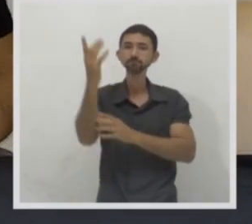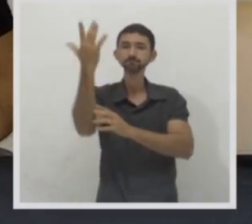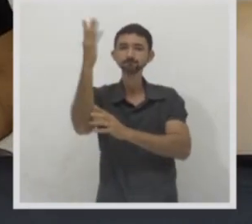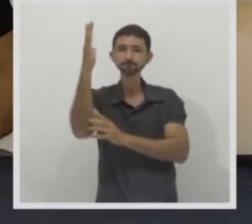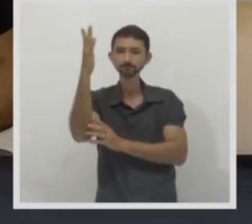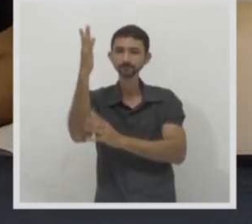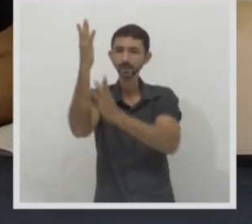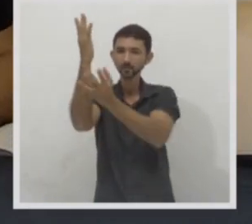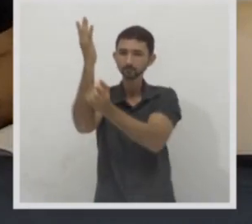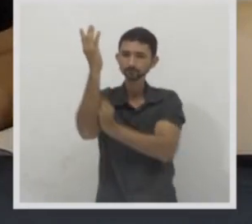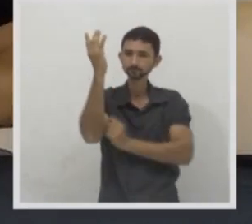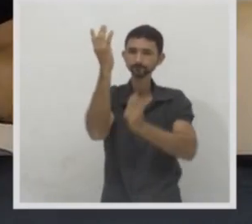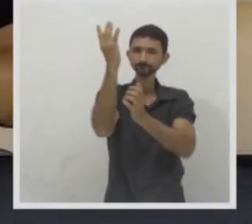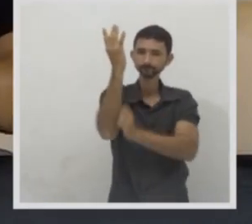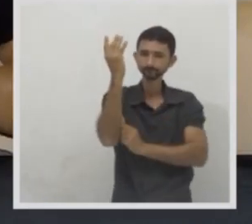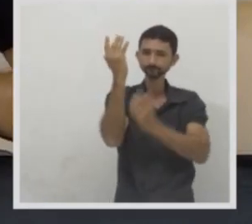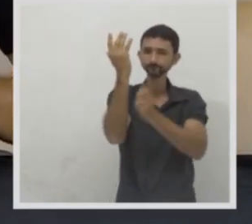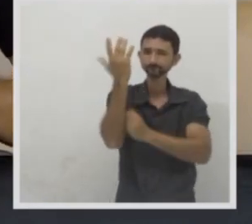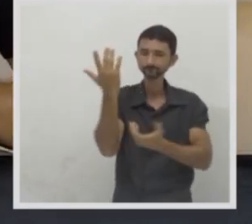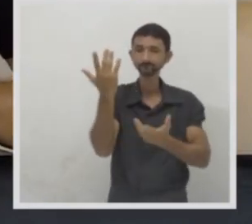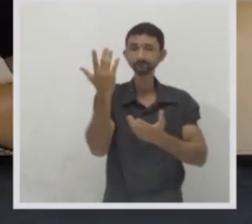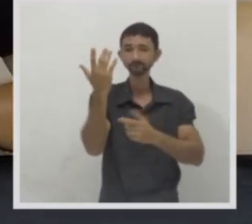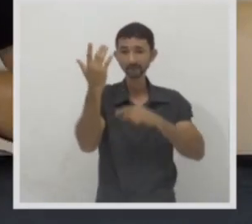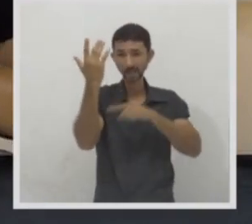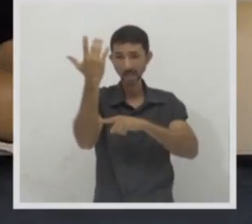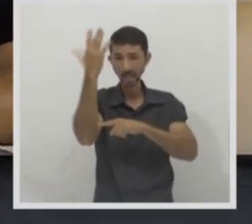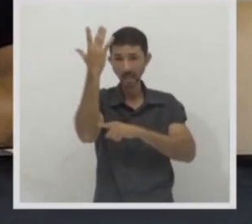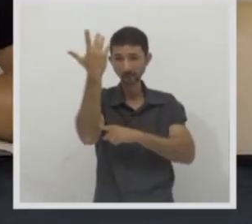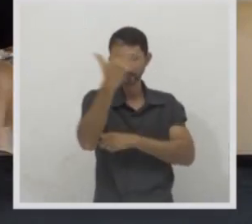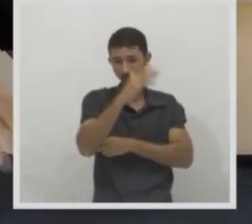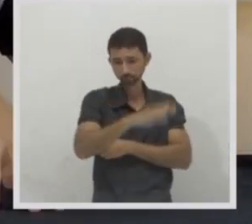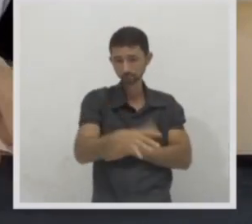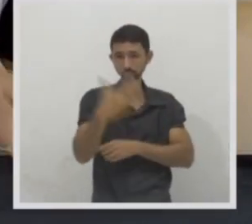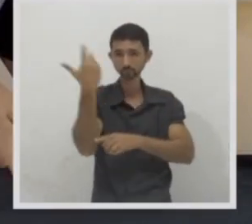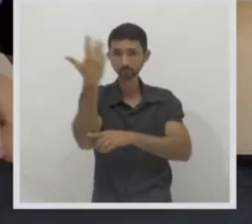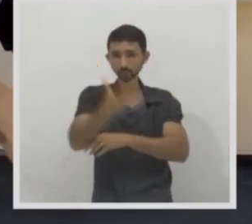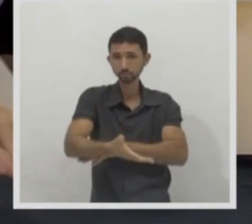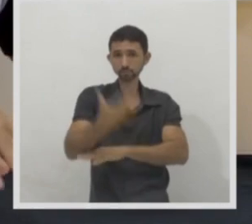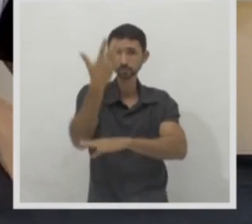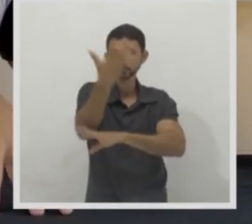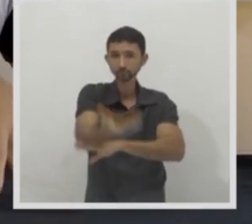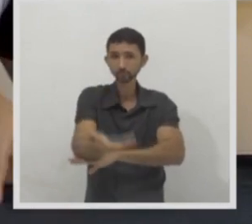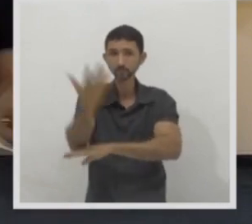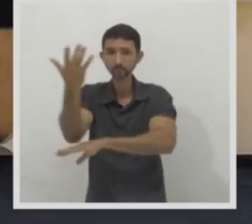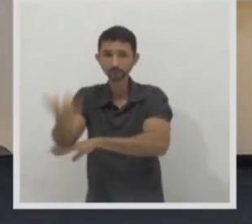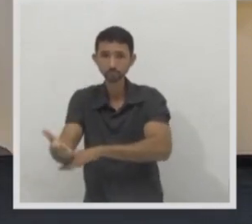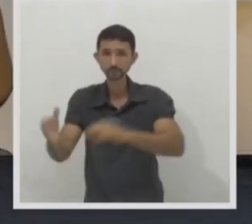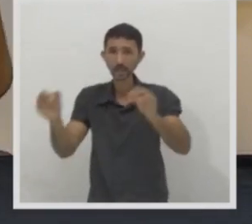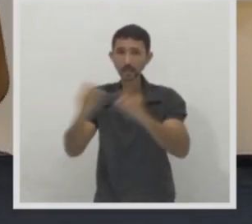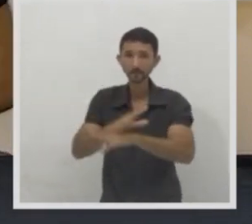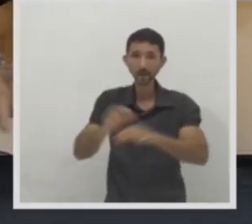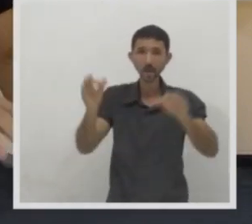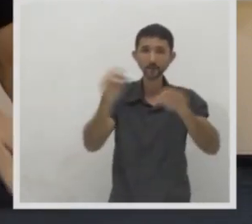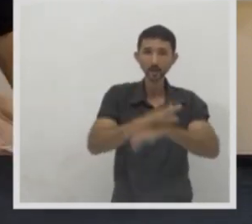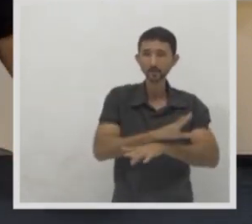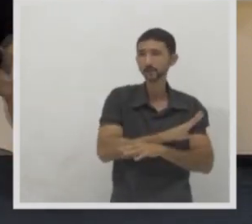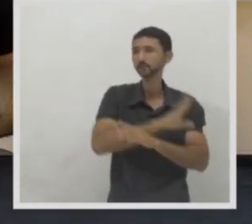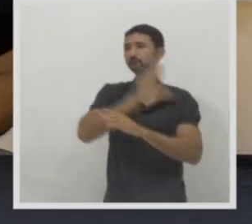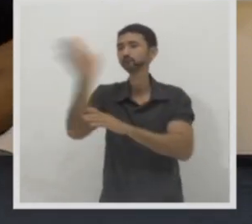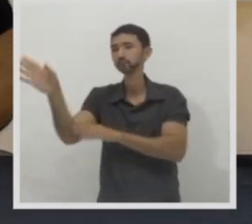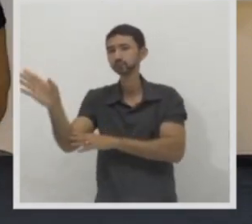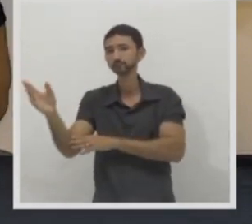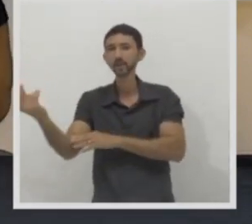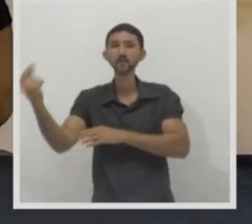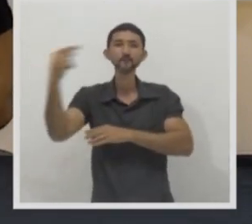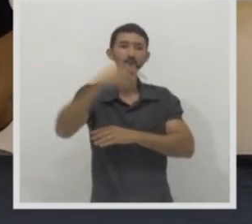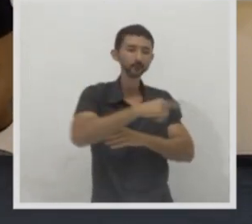desse recurso. Então, o português o europeu vinha lá, extraía, acabava o recurso e ele ia embora. E aquela área ficava